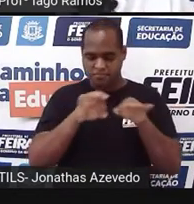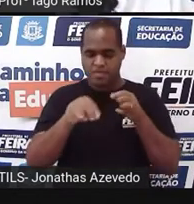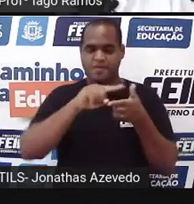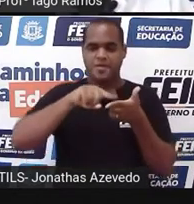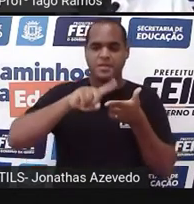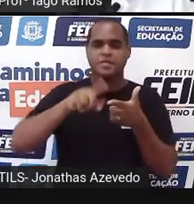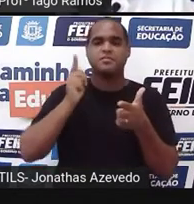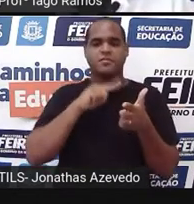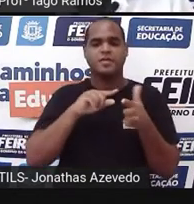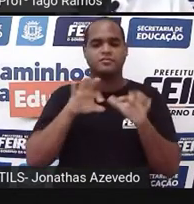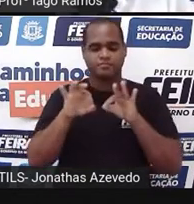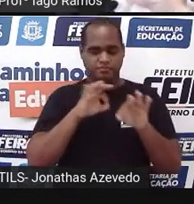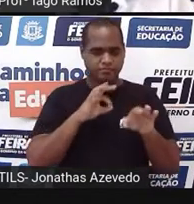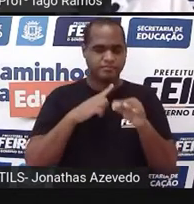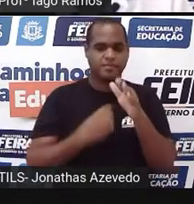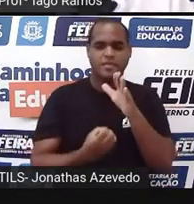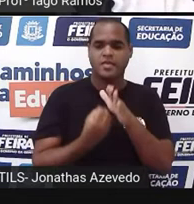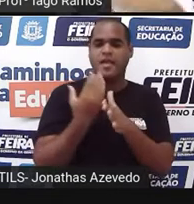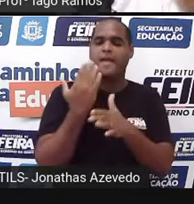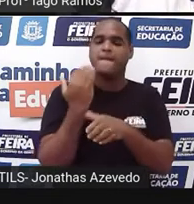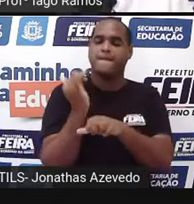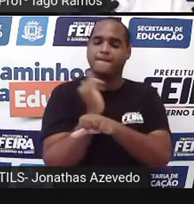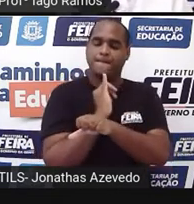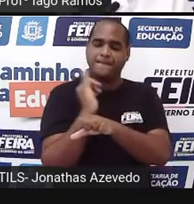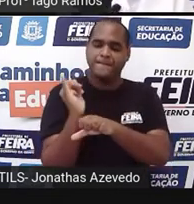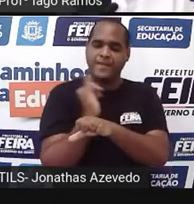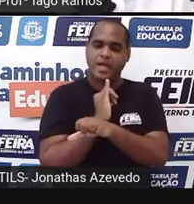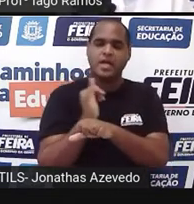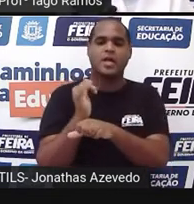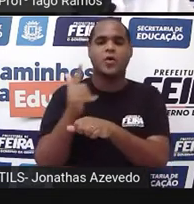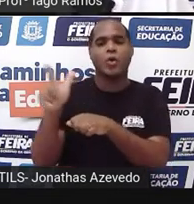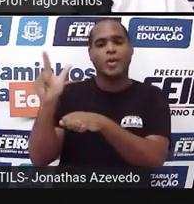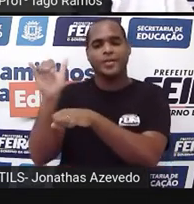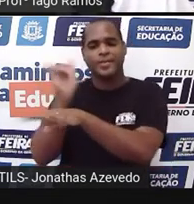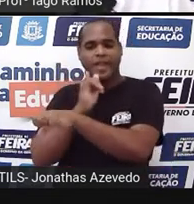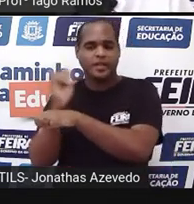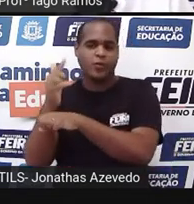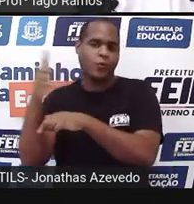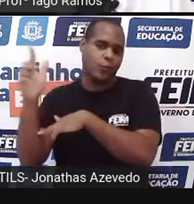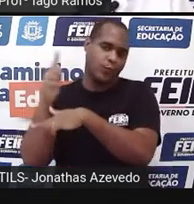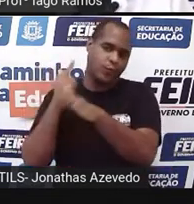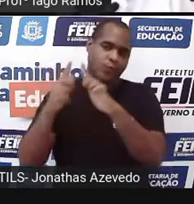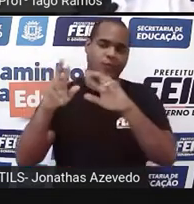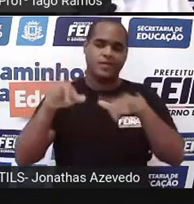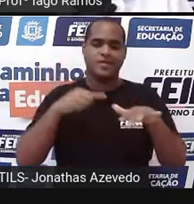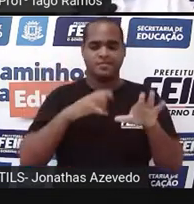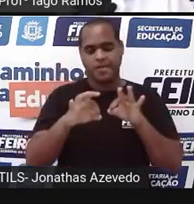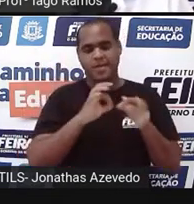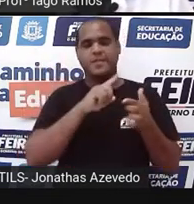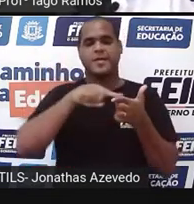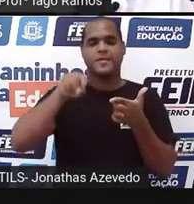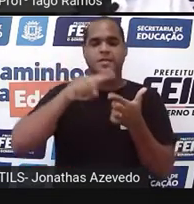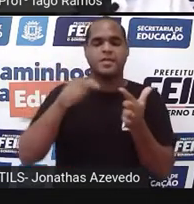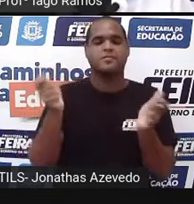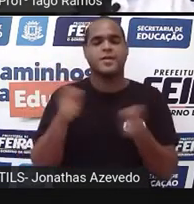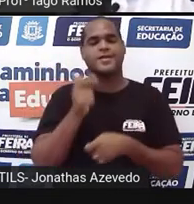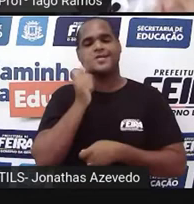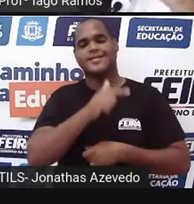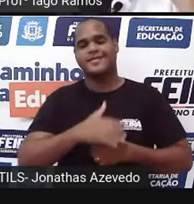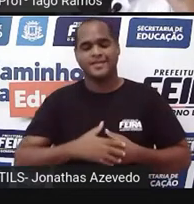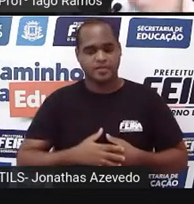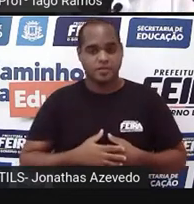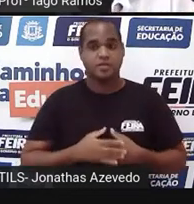então a gente cria uma estratégia ou mais de uma estratégia né É para resolver o problema